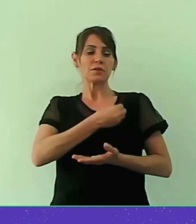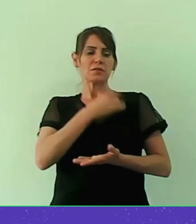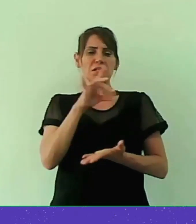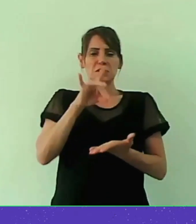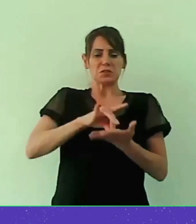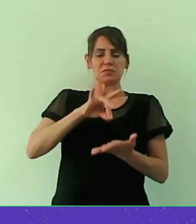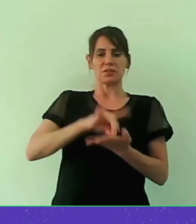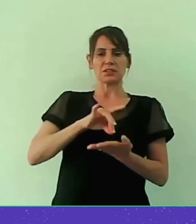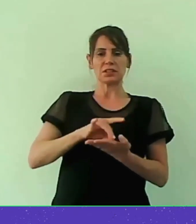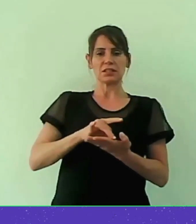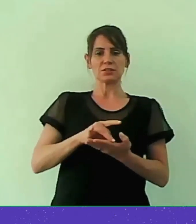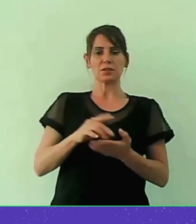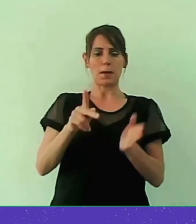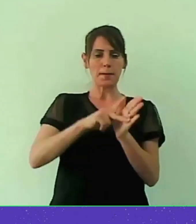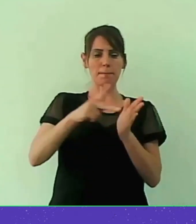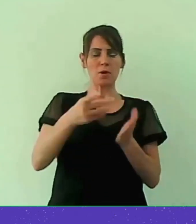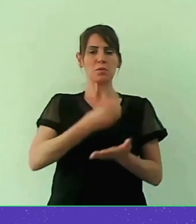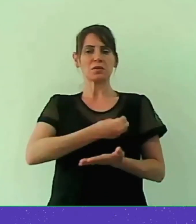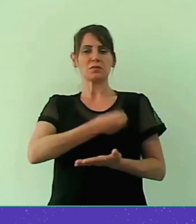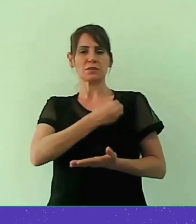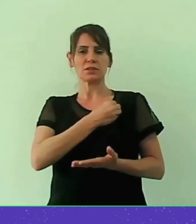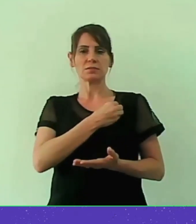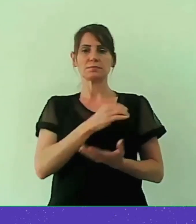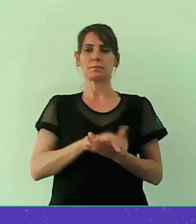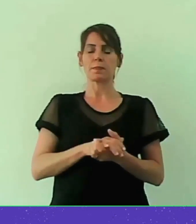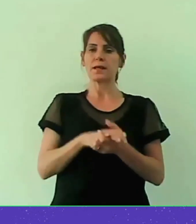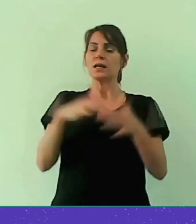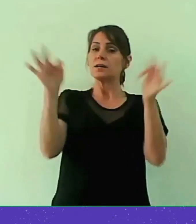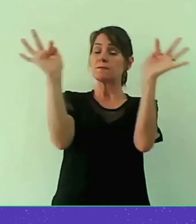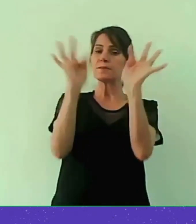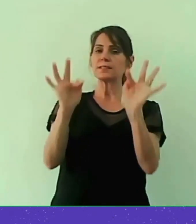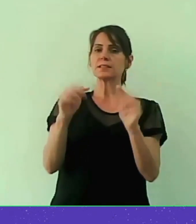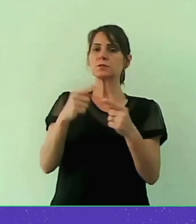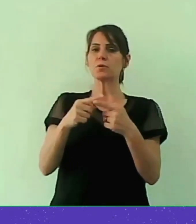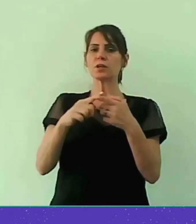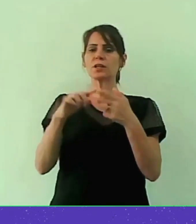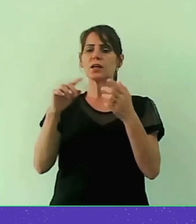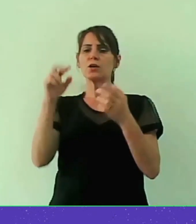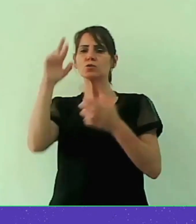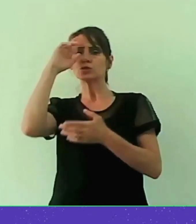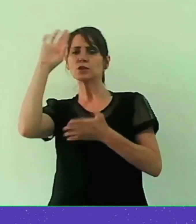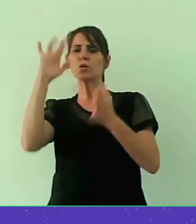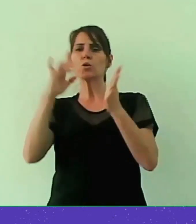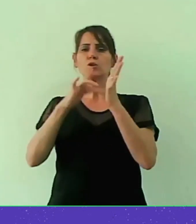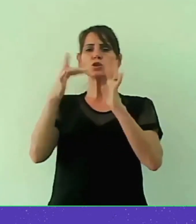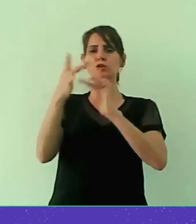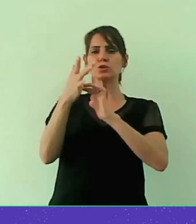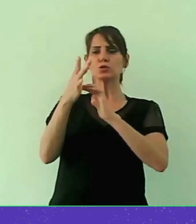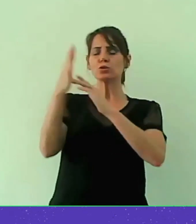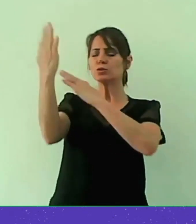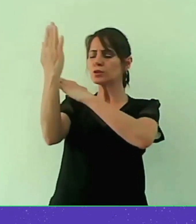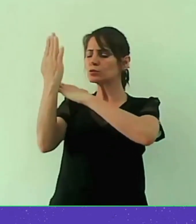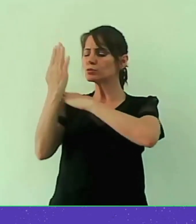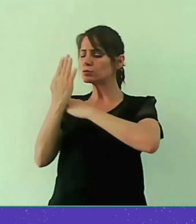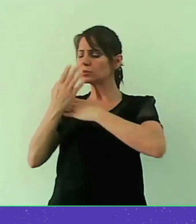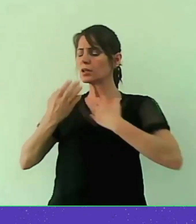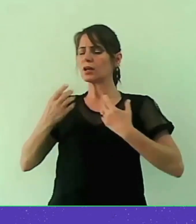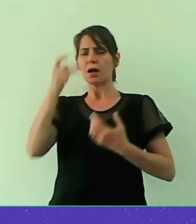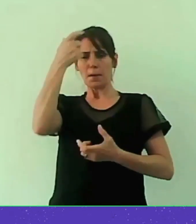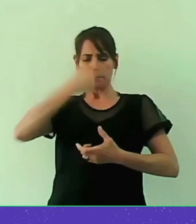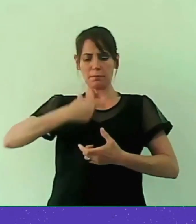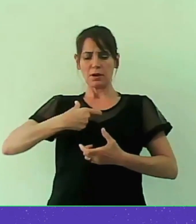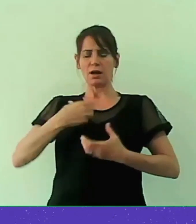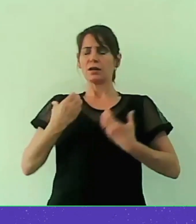mesmos. Felizes, porque o Senhor Jesus alivia os cansados e